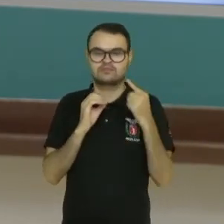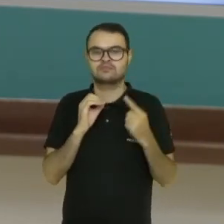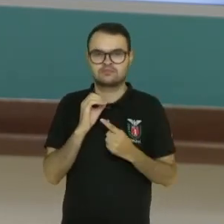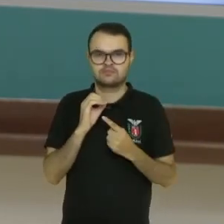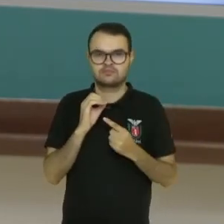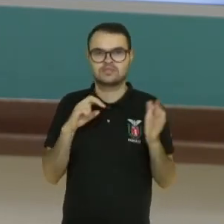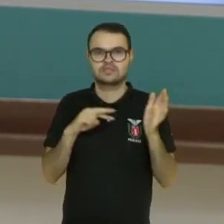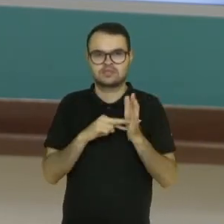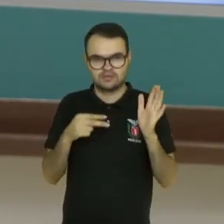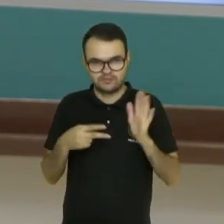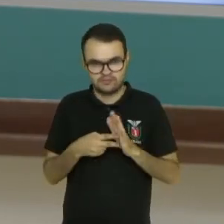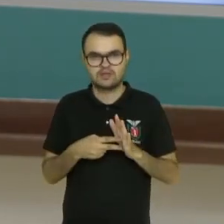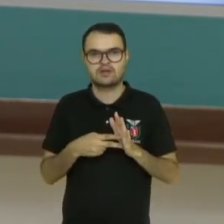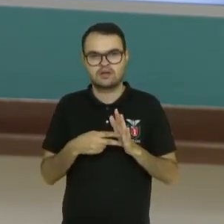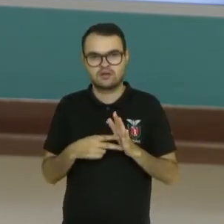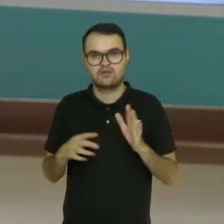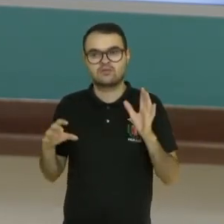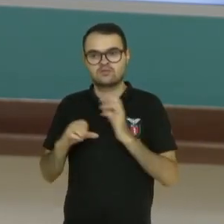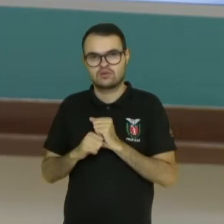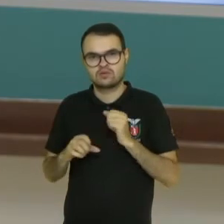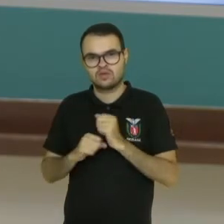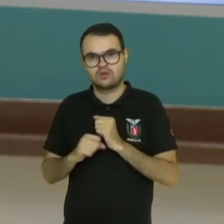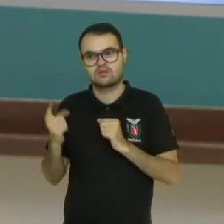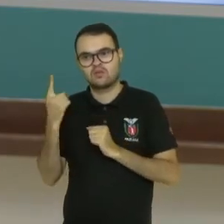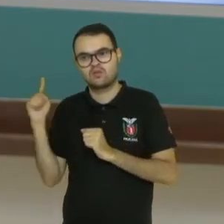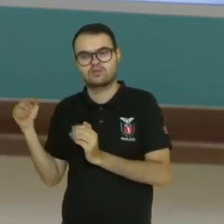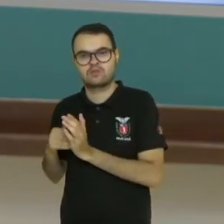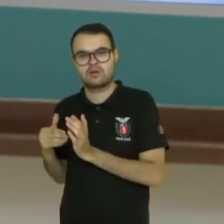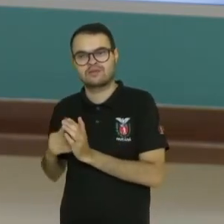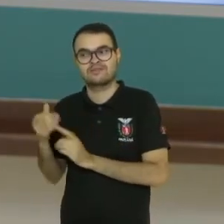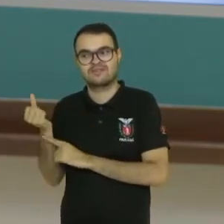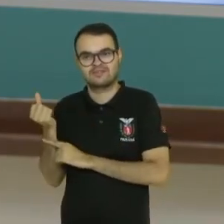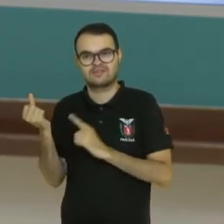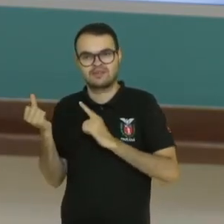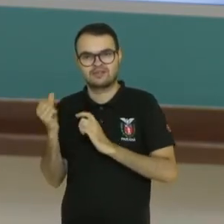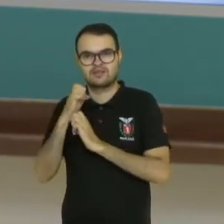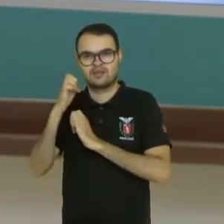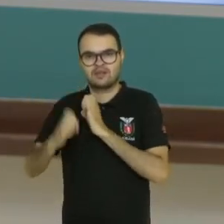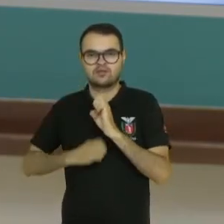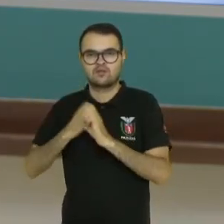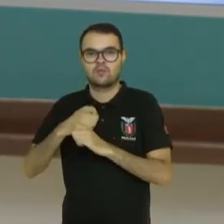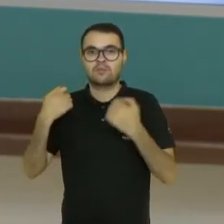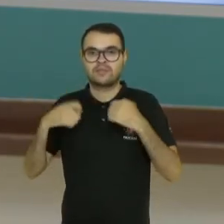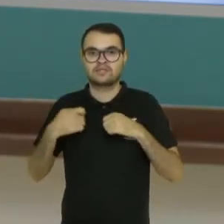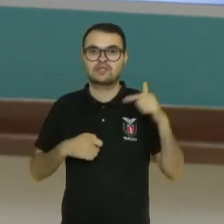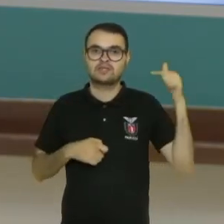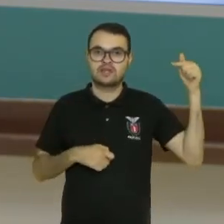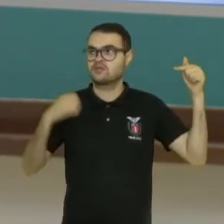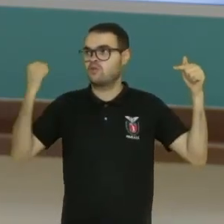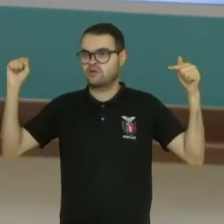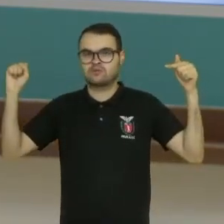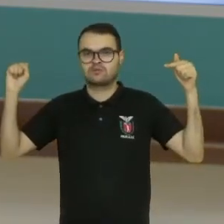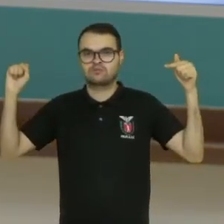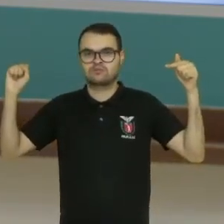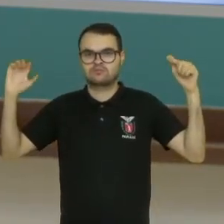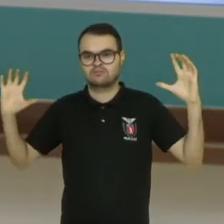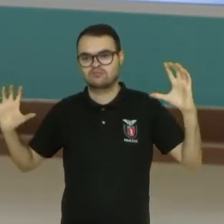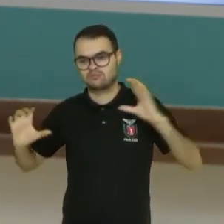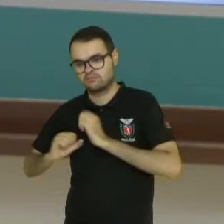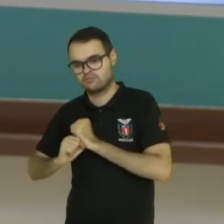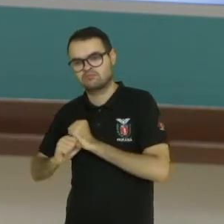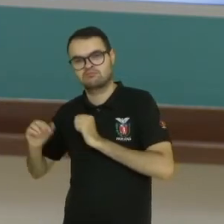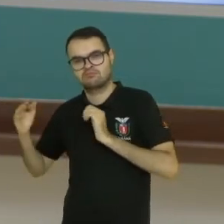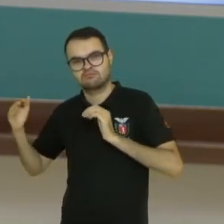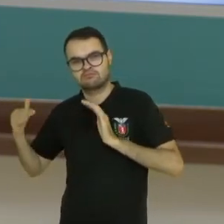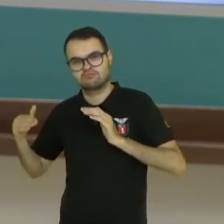seus elétrons da camada de valência, da sua última camada. Então, tem 6, ele precisa 7, 8 para completar o